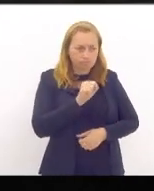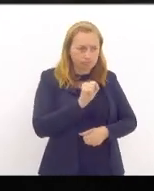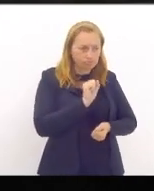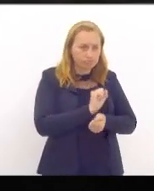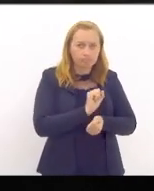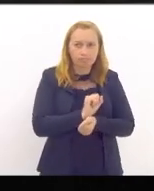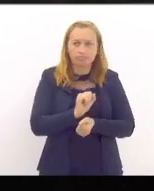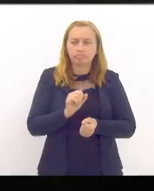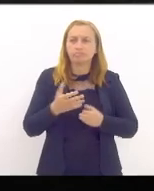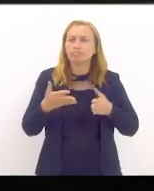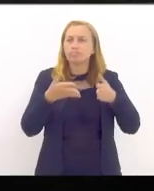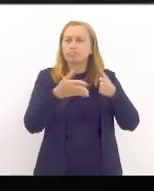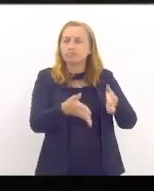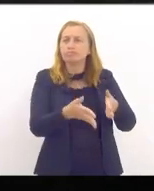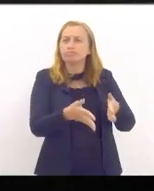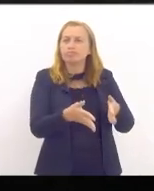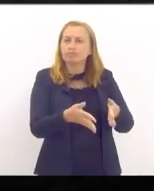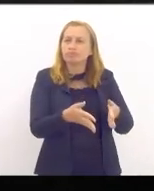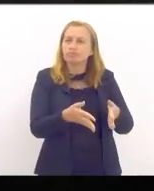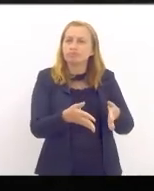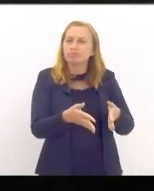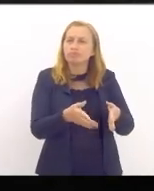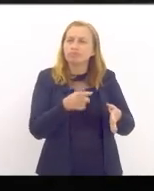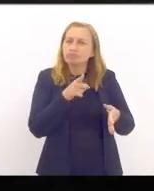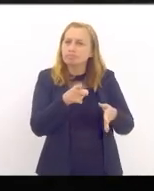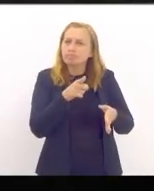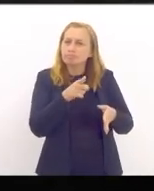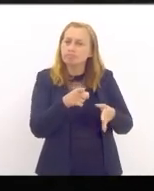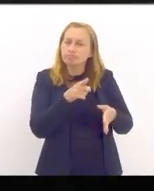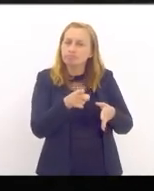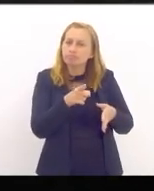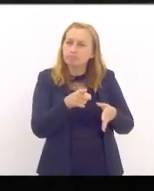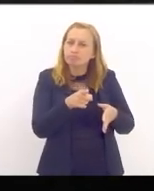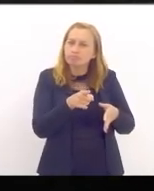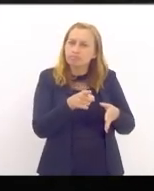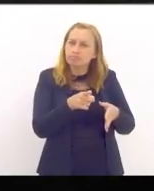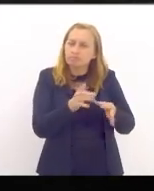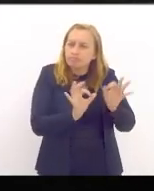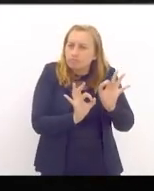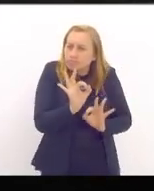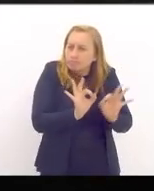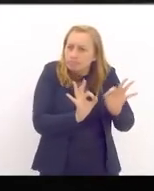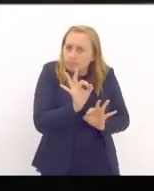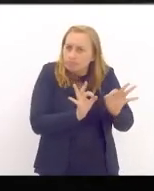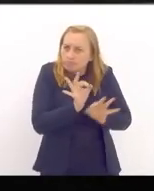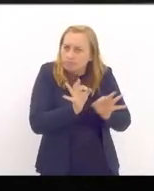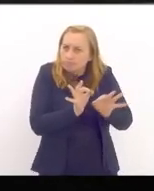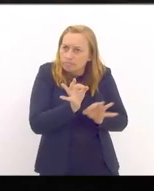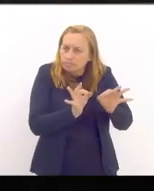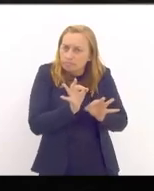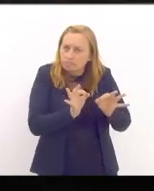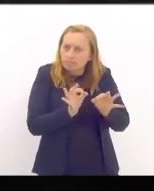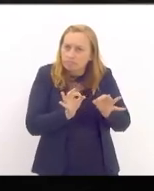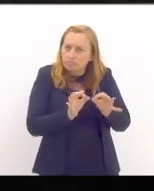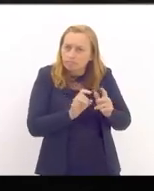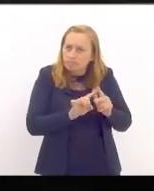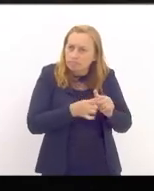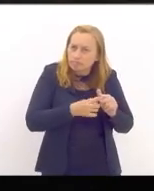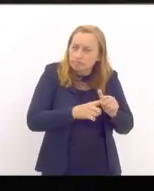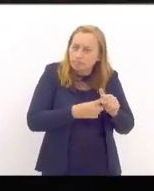centralidades é você é arrumar re arranjar